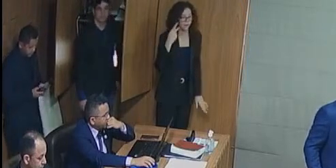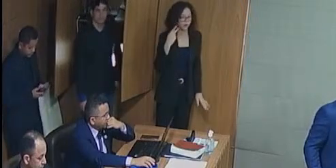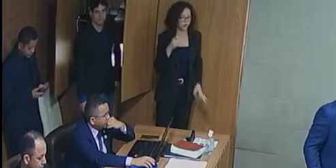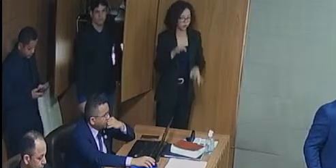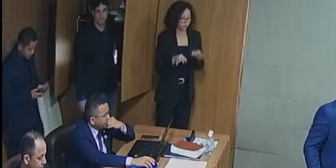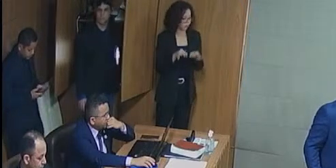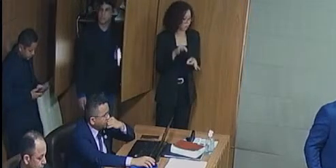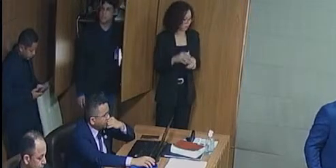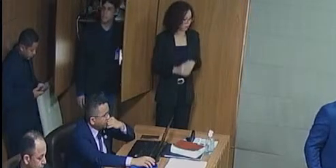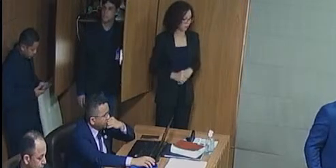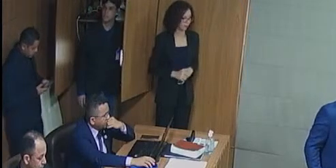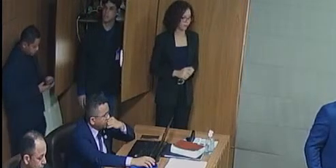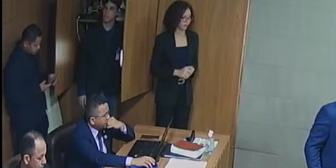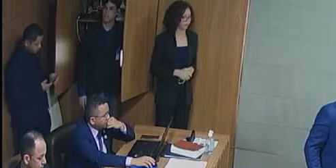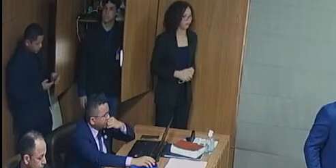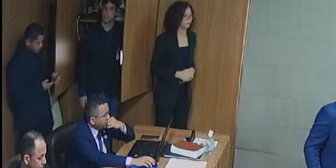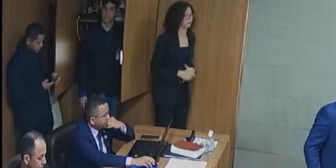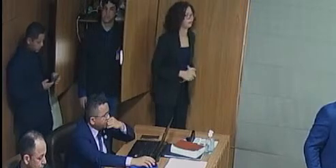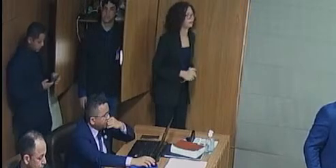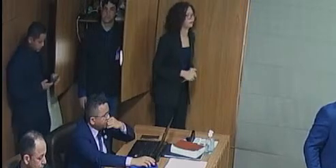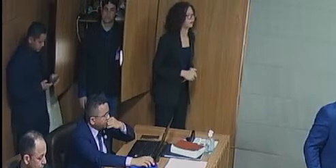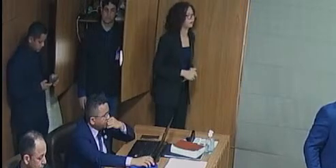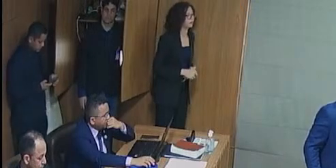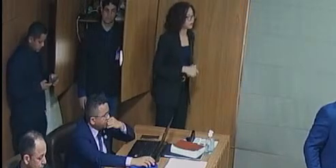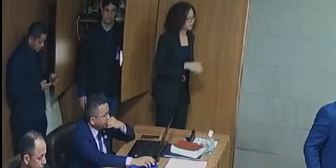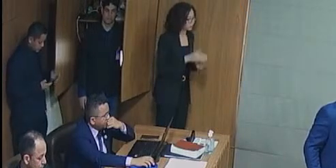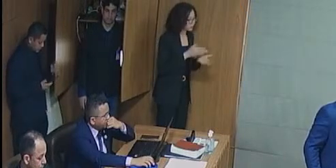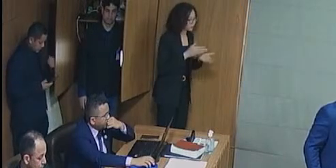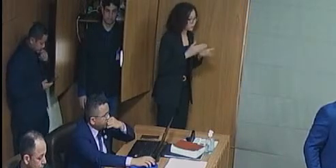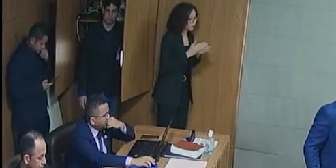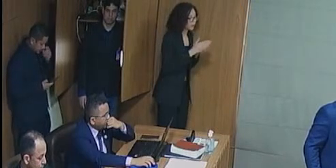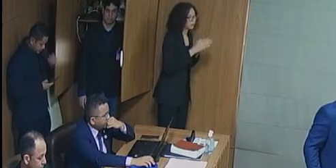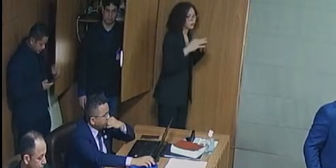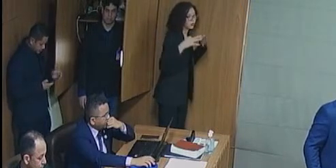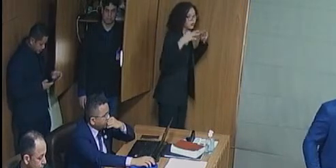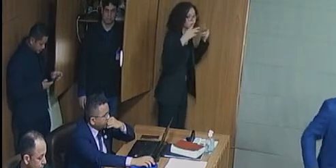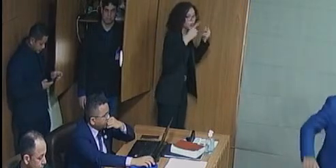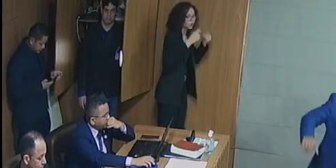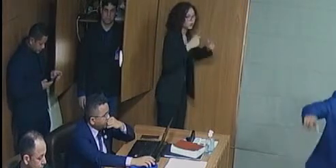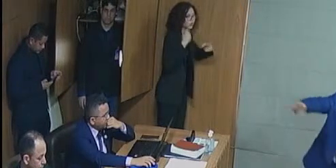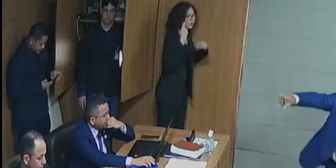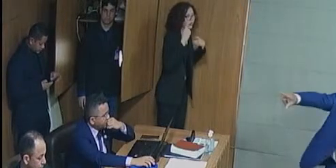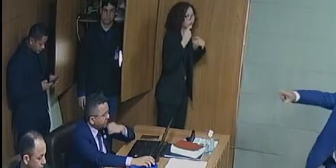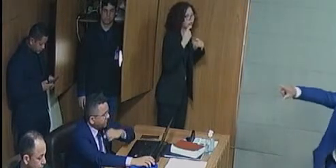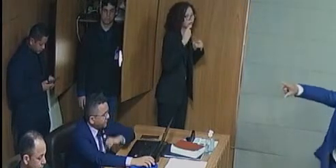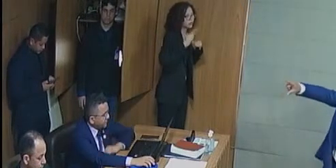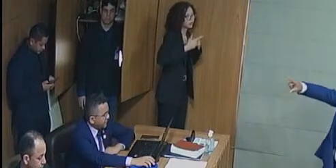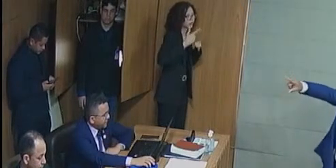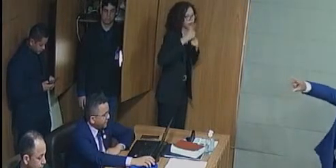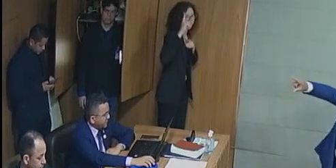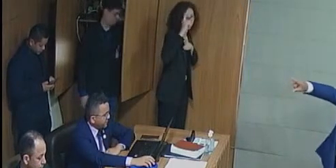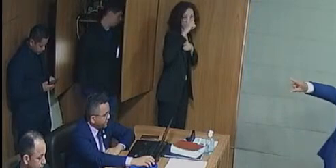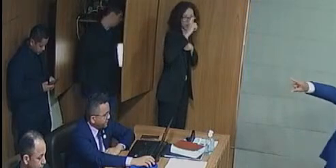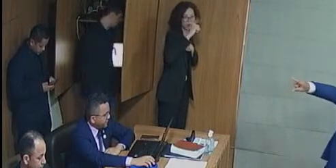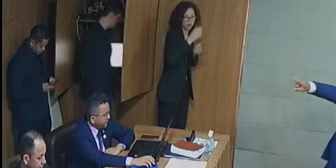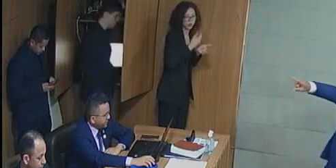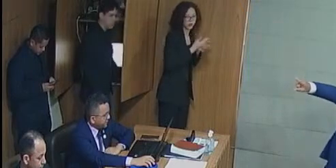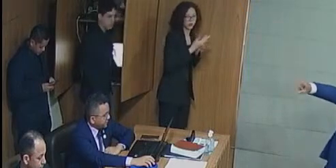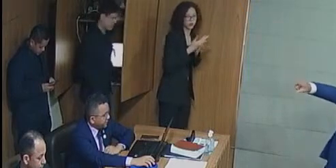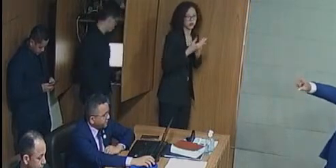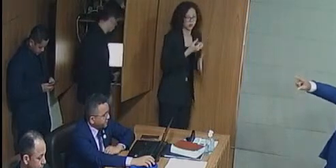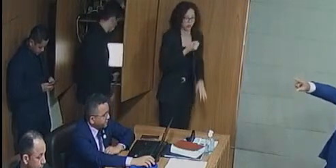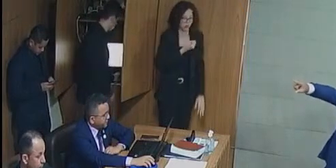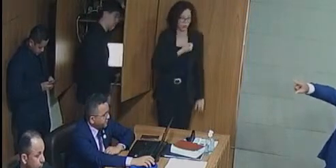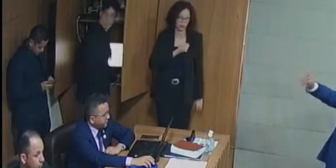nasceu toda esta operação e complicação a partir deste número volte aí à primeira mensagem